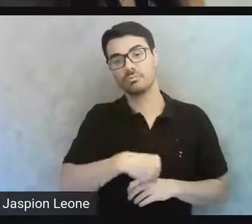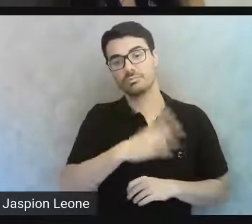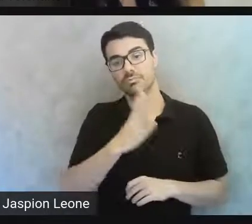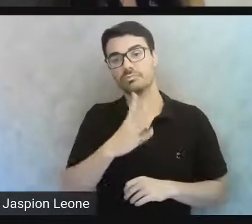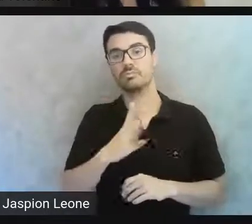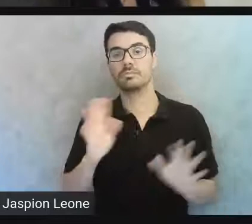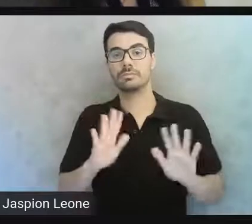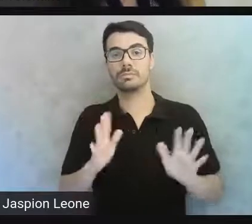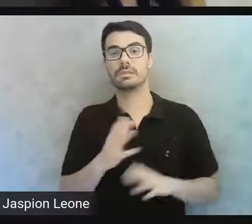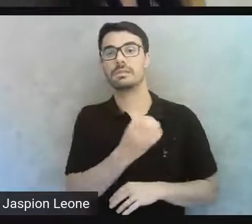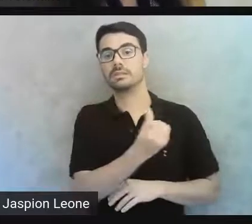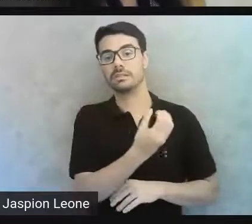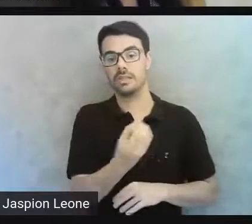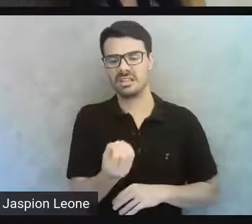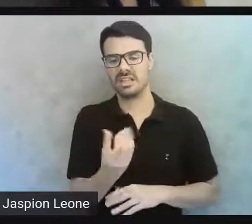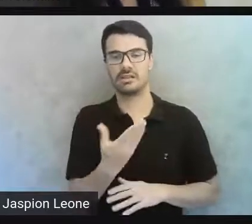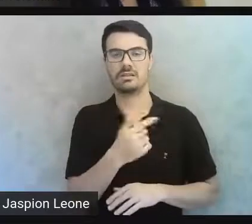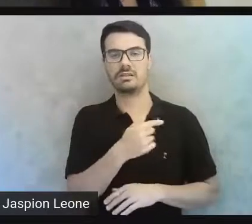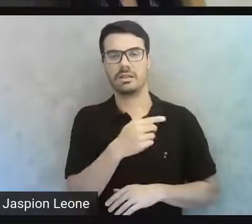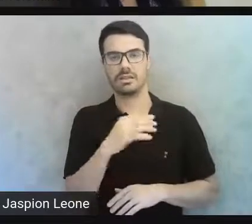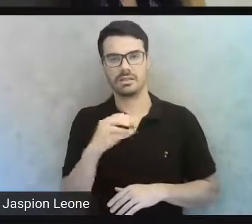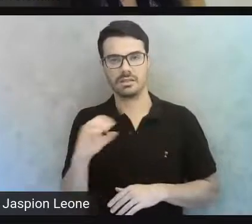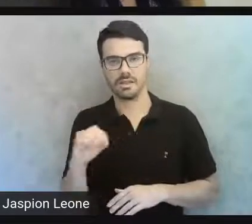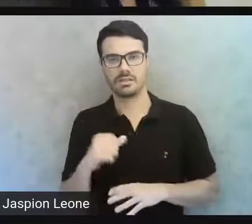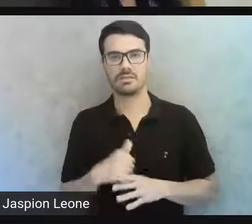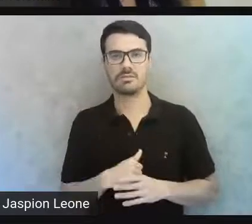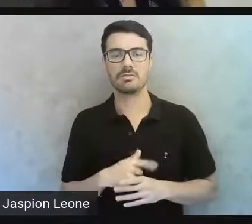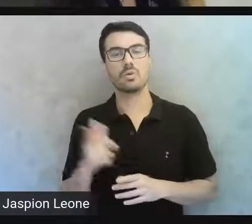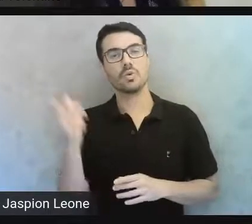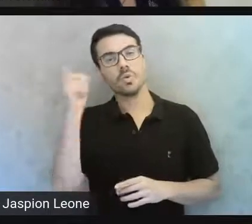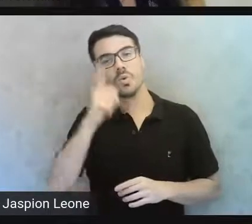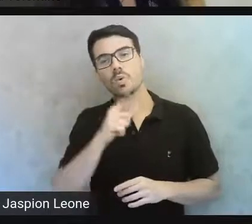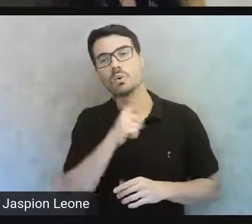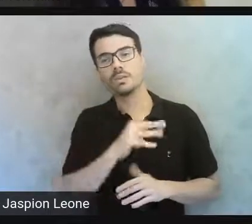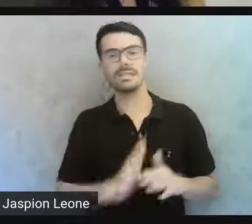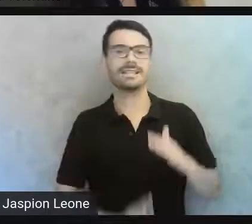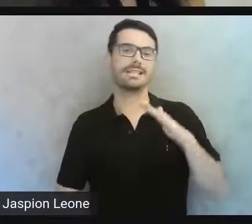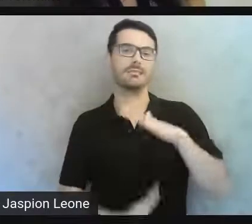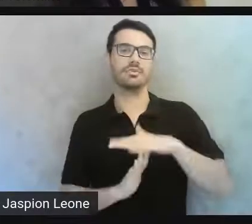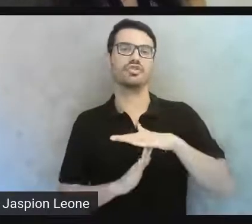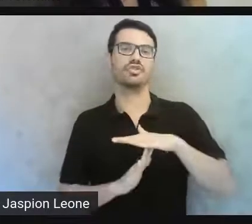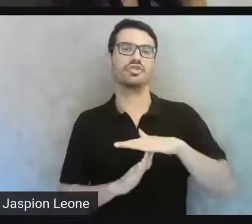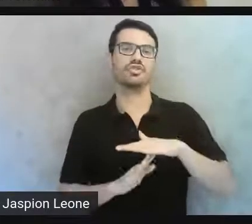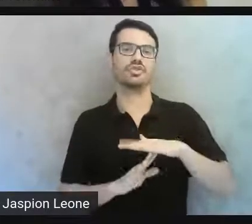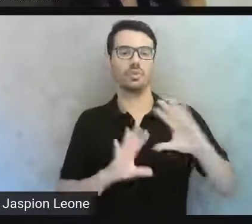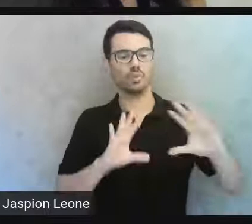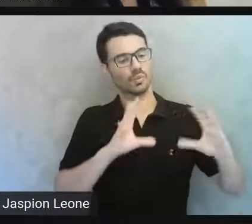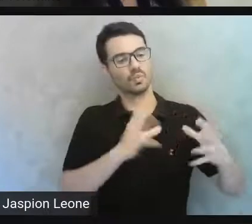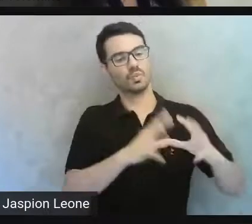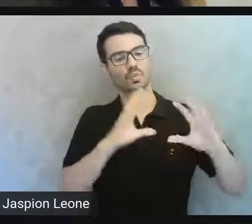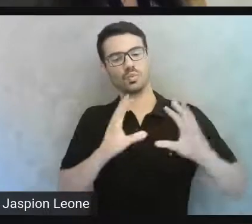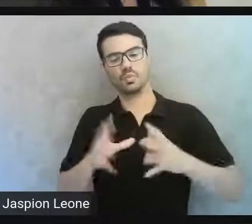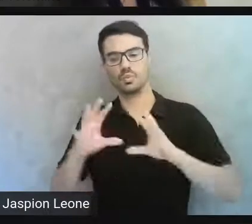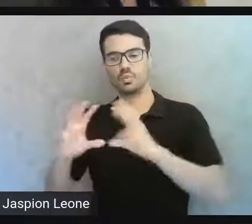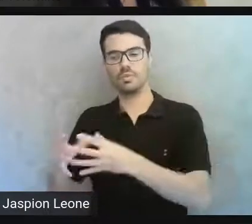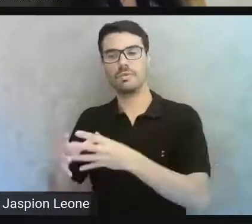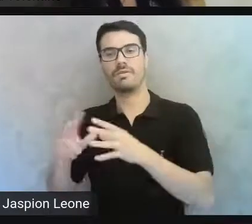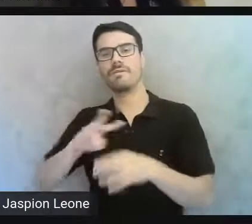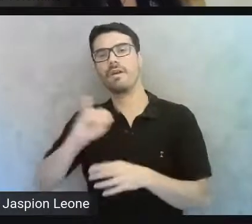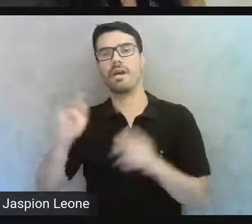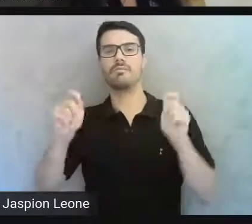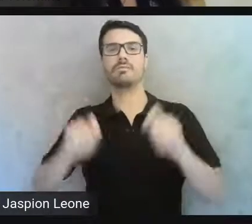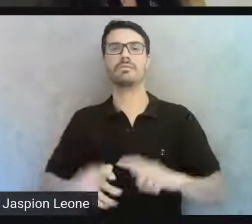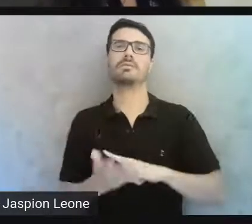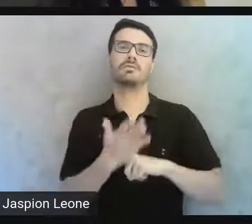sei lá, R$600, R$700. E aí, ir estabelecendo esses limites para cada categoria de gastos, né, e isso é o que vai permitir que no final do